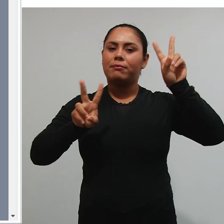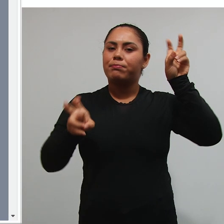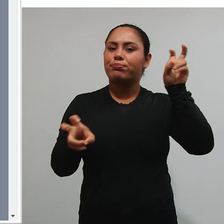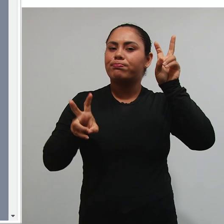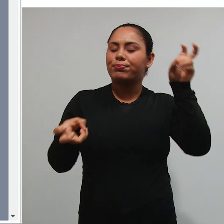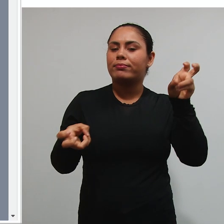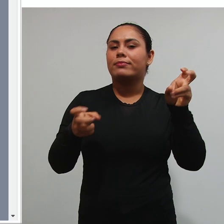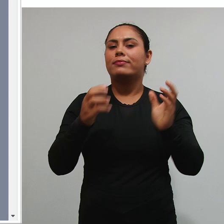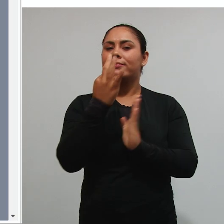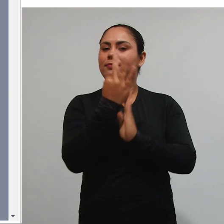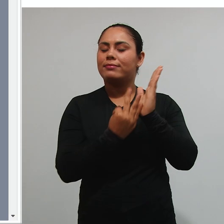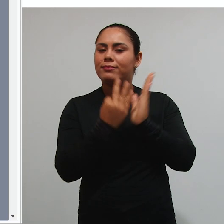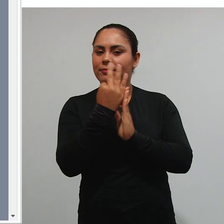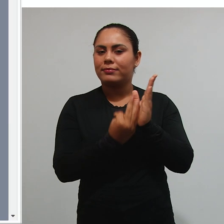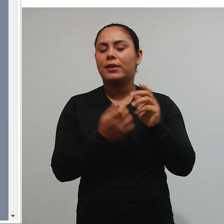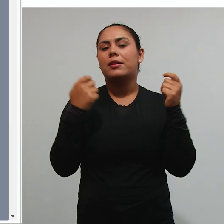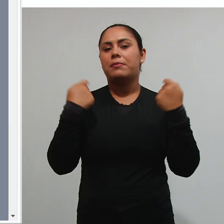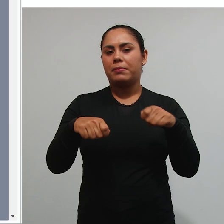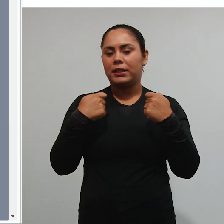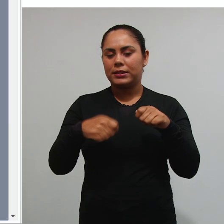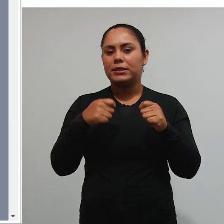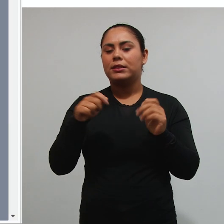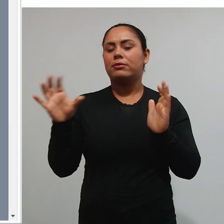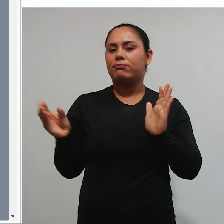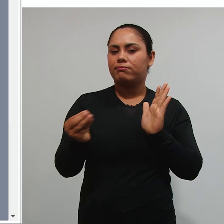citados no texto, tá bom? Então, eles têm que